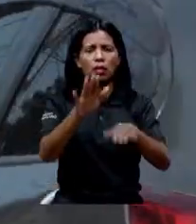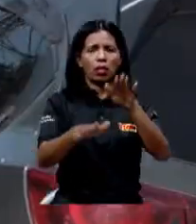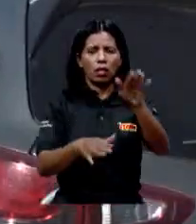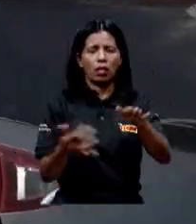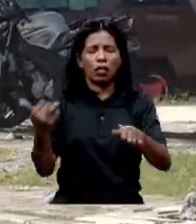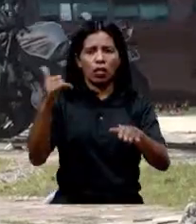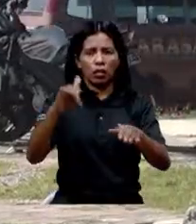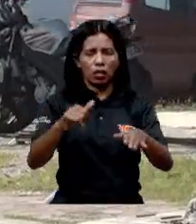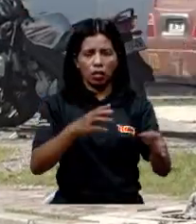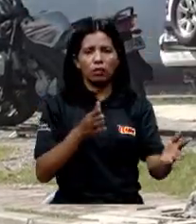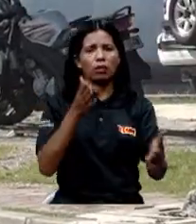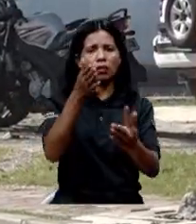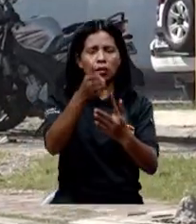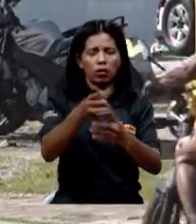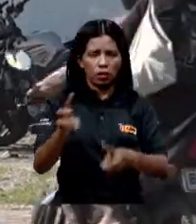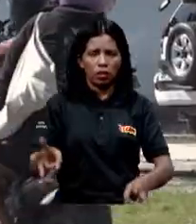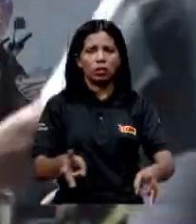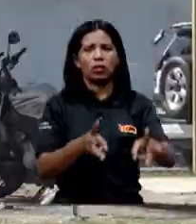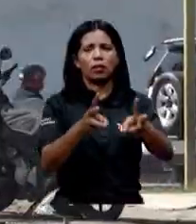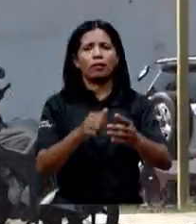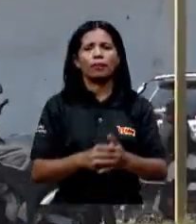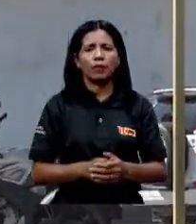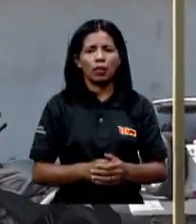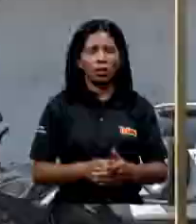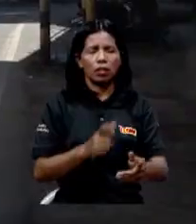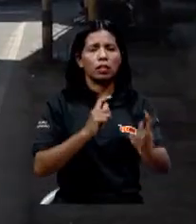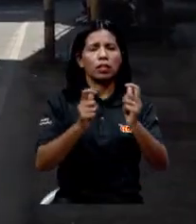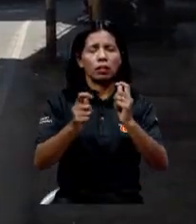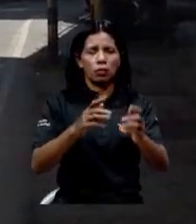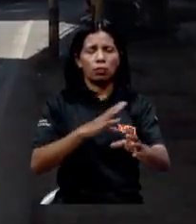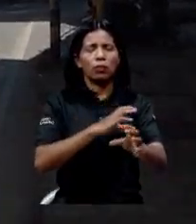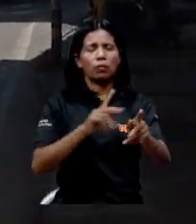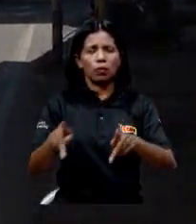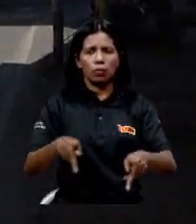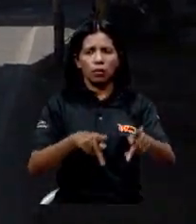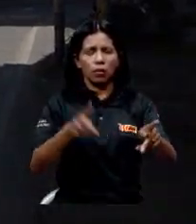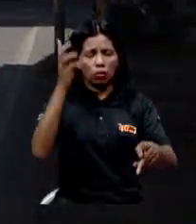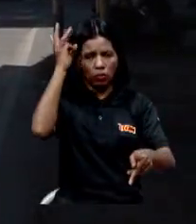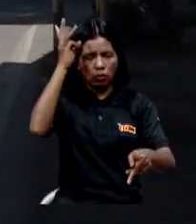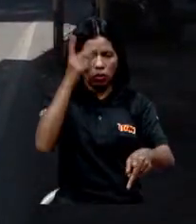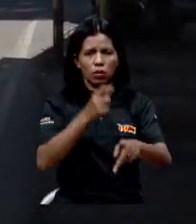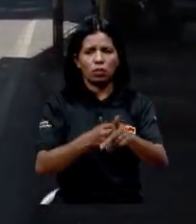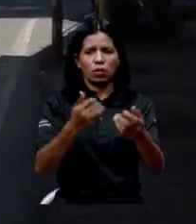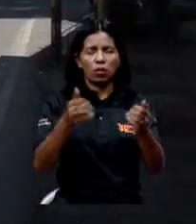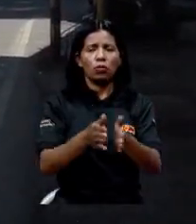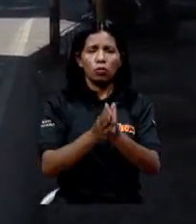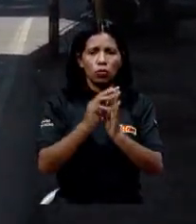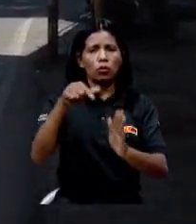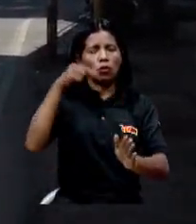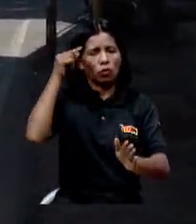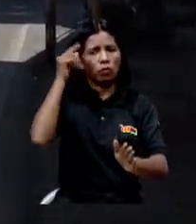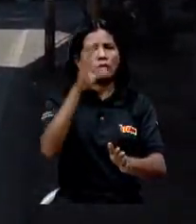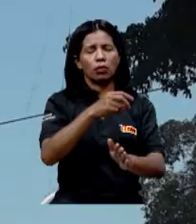nebe ato ultrapassa estrada. Condutor transporte público sira mos preocupa com a situação ne, não russo governo